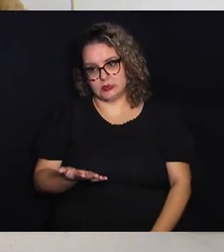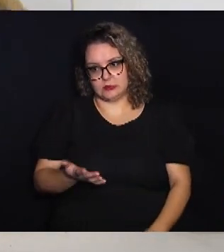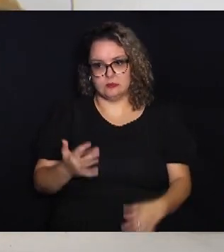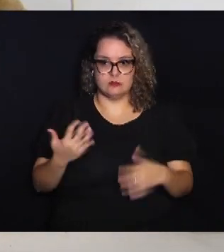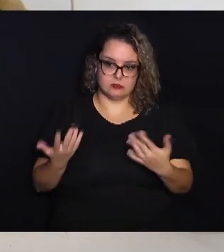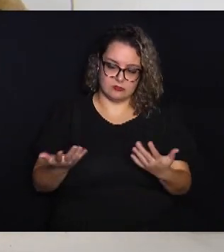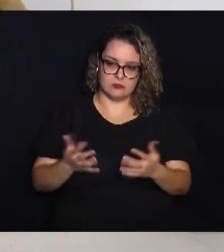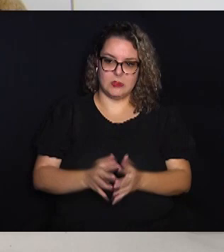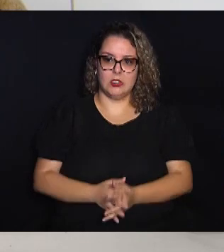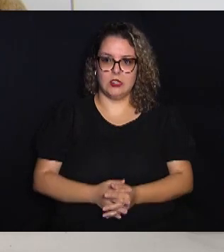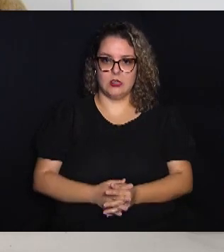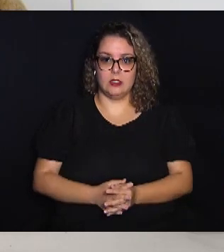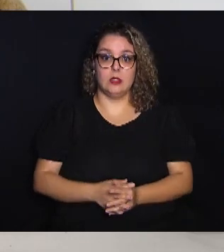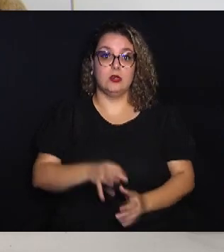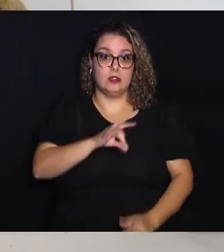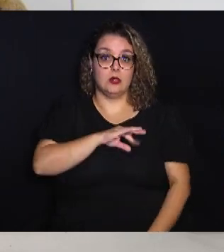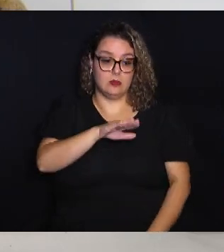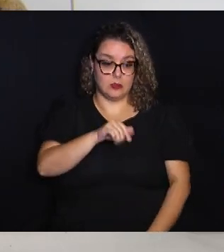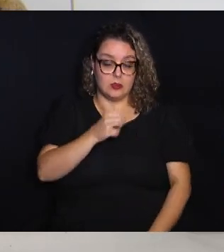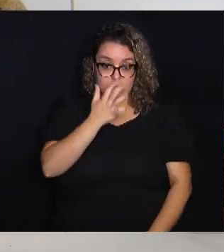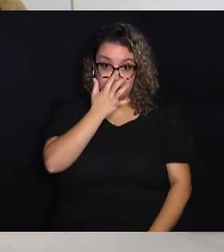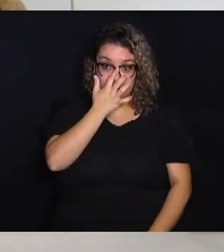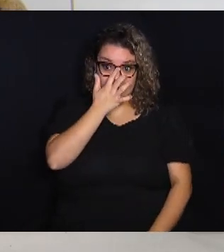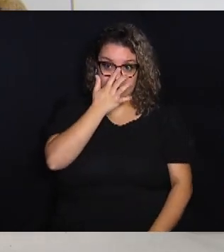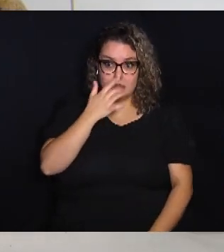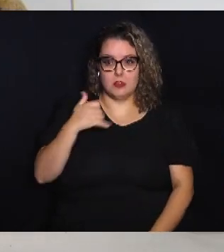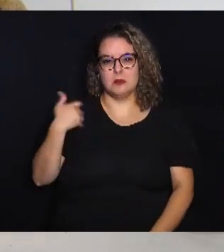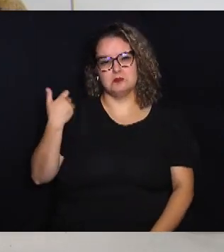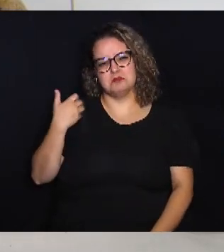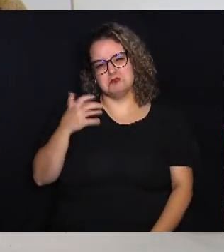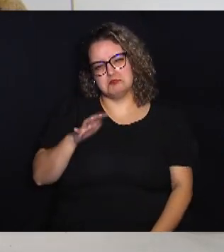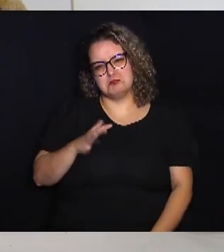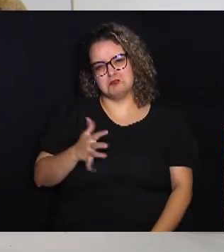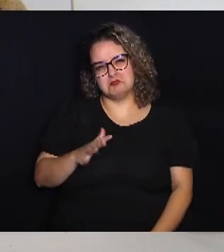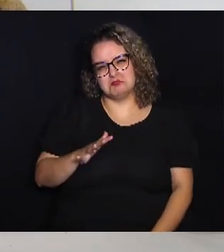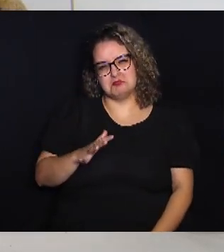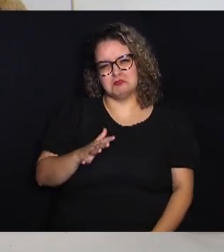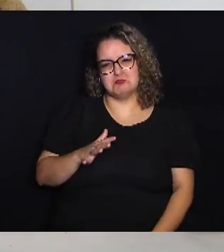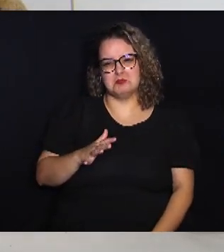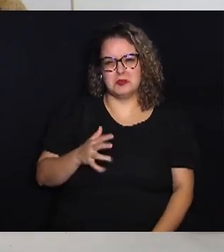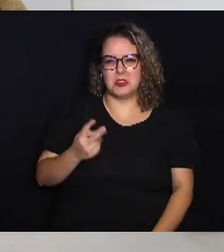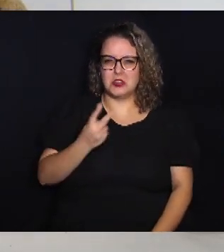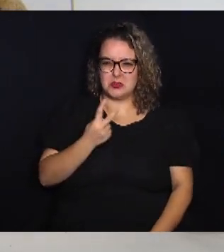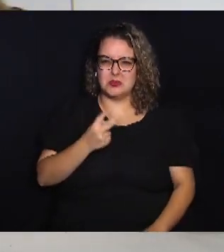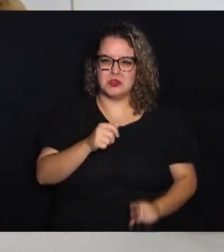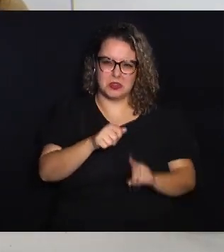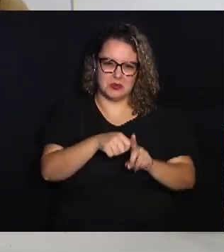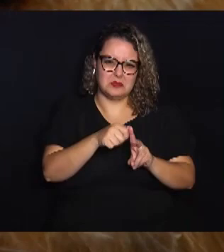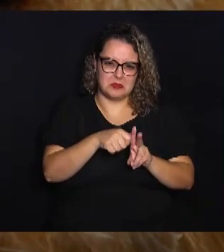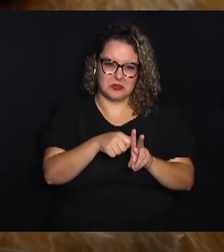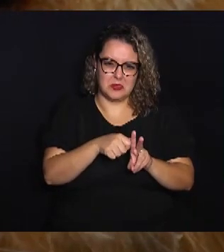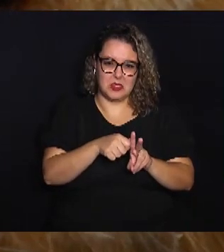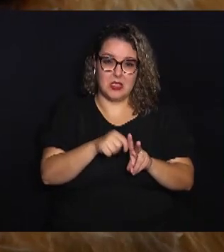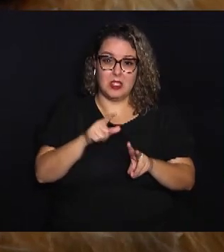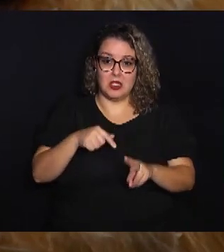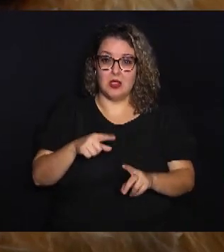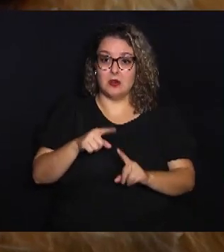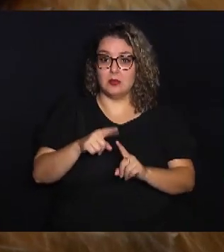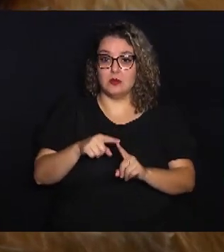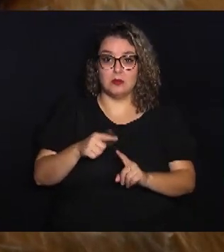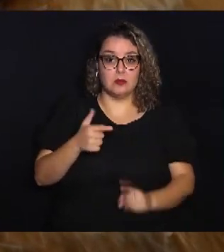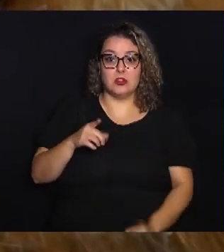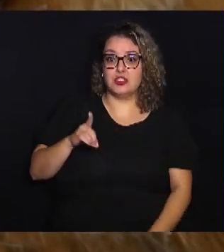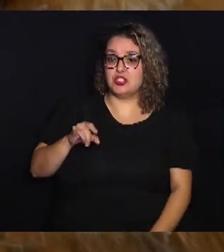né? E aí que a polícia foi acionada. Então, idade, acredito que está chegando aí no 2º mês de vida. É uma espécie que não